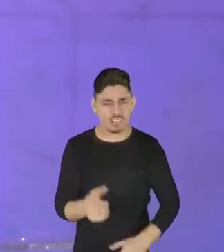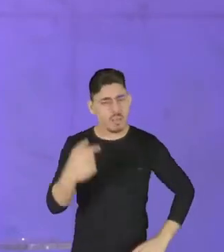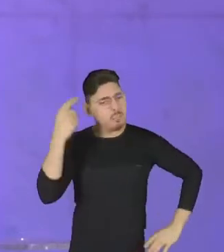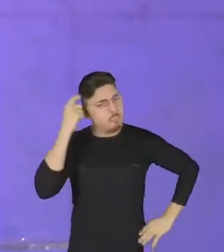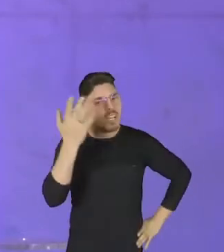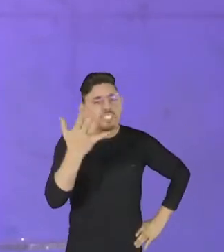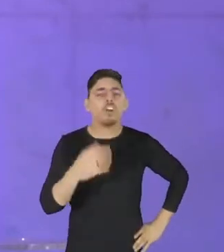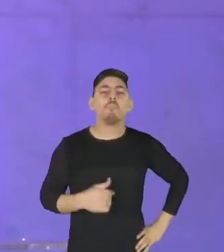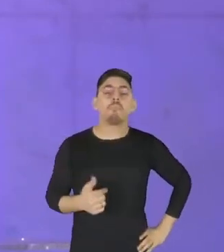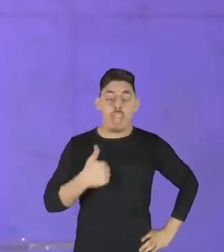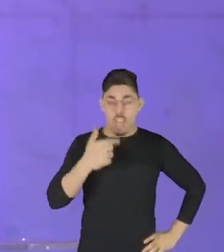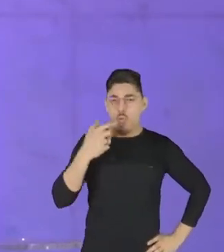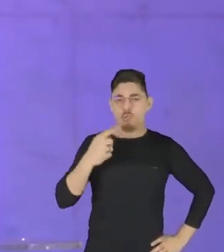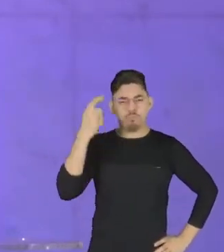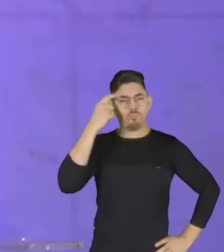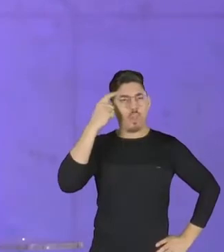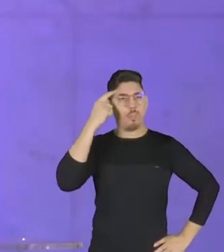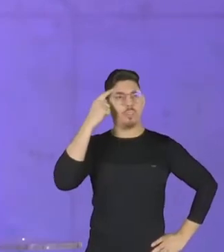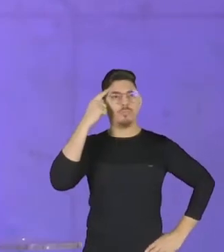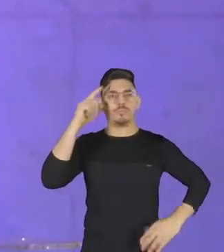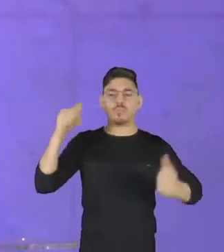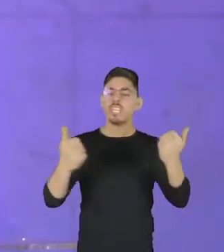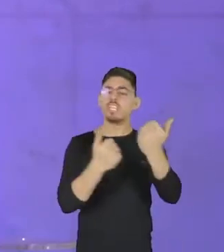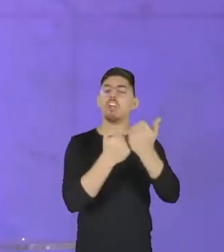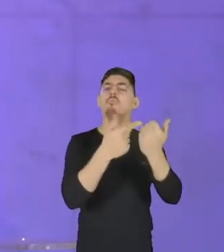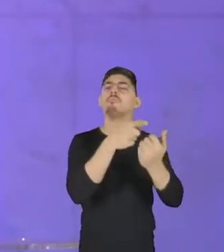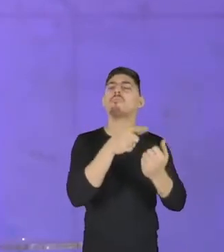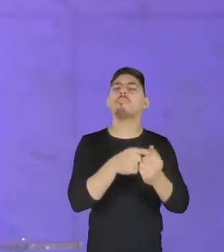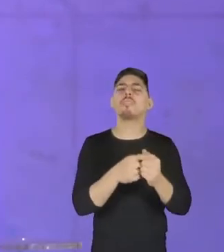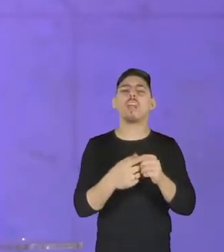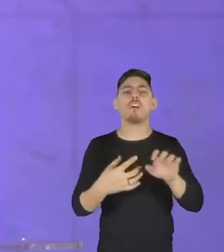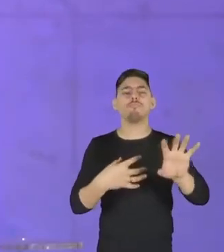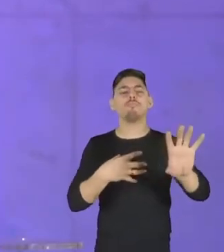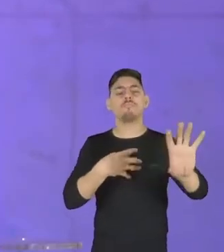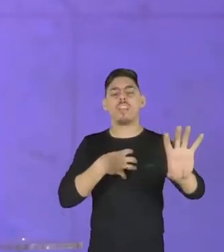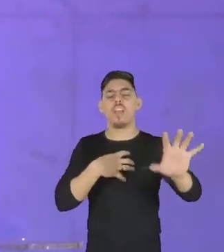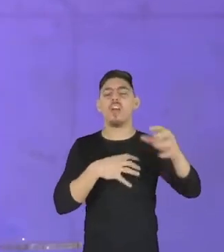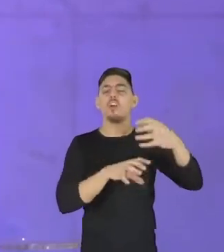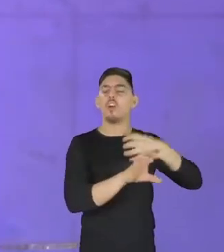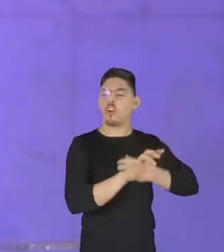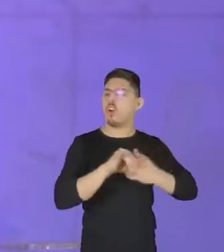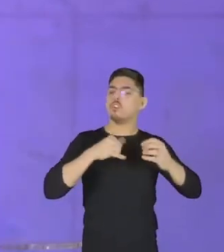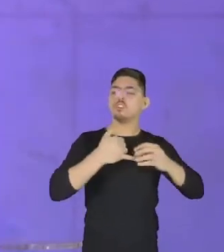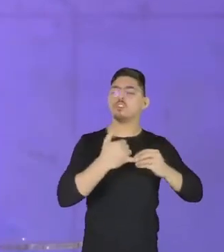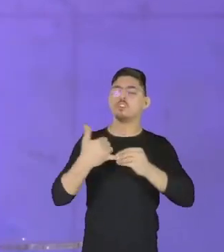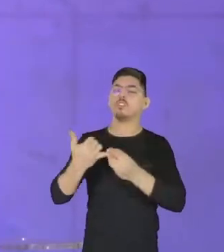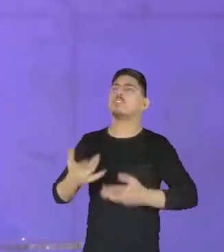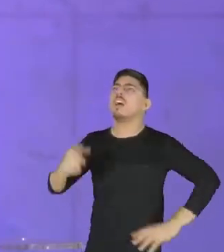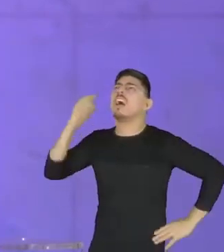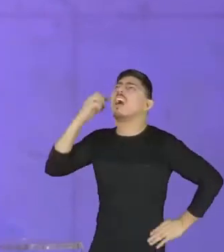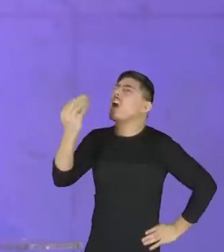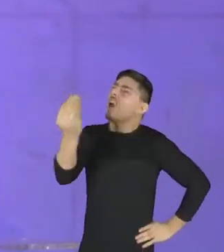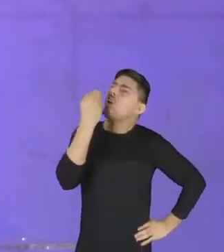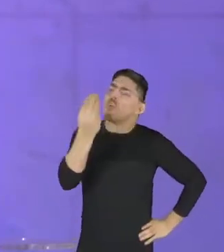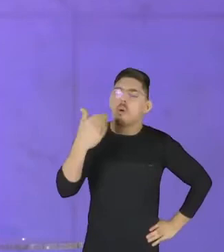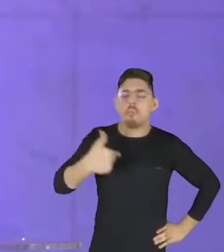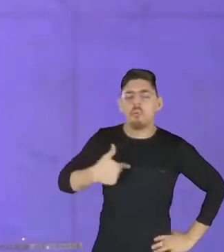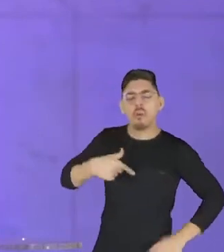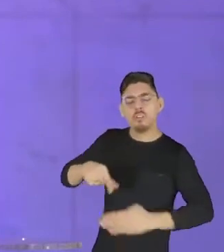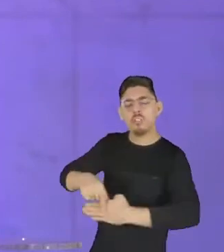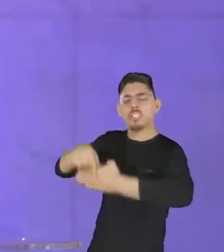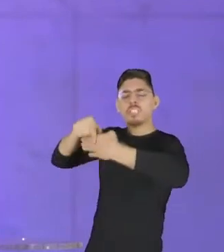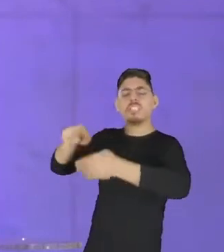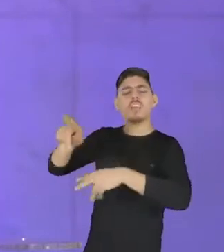Josué, eu imagino a cabeça, os desafios de Josué, como conquistar, como liderar o povo,